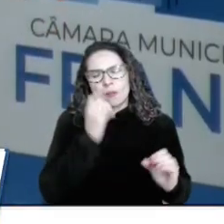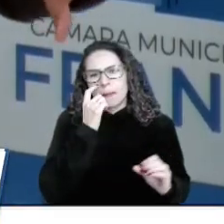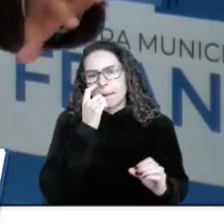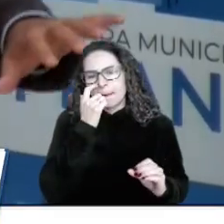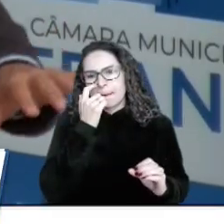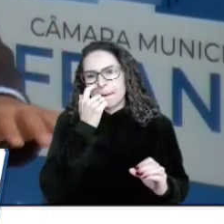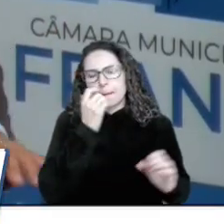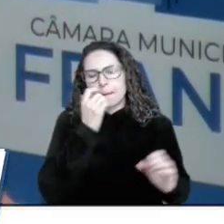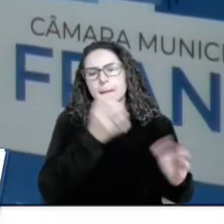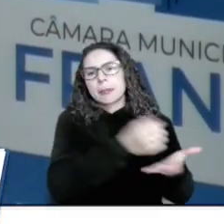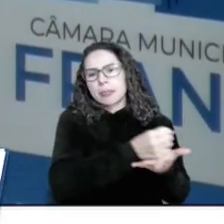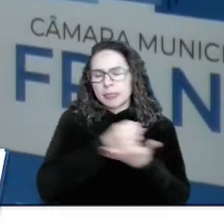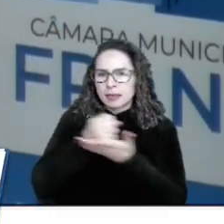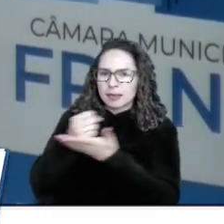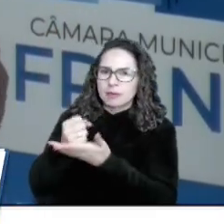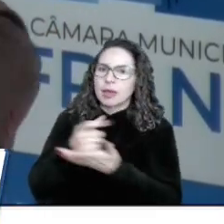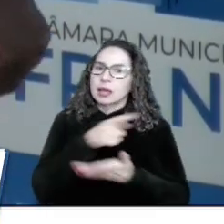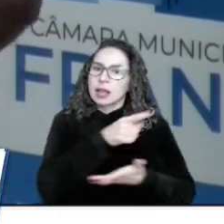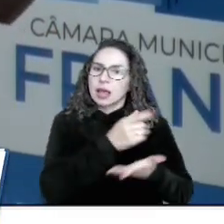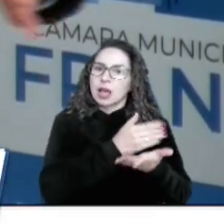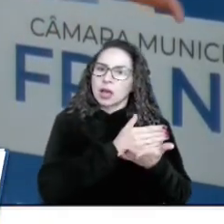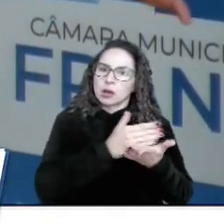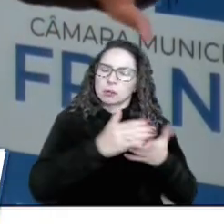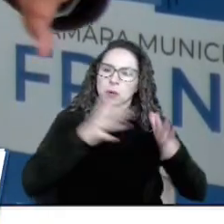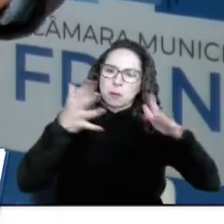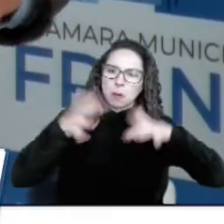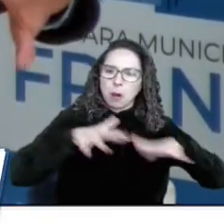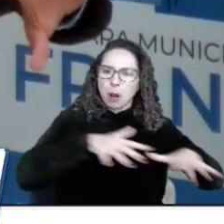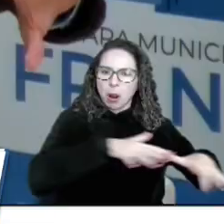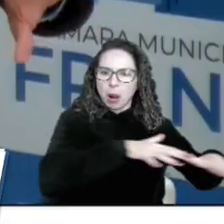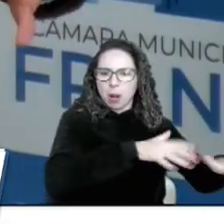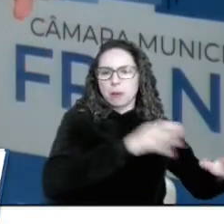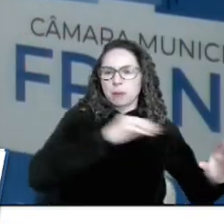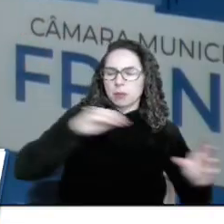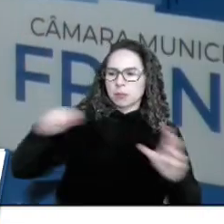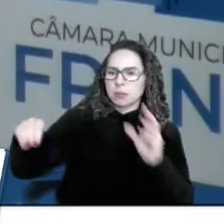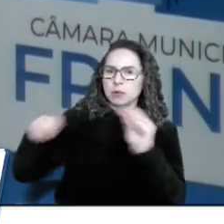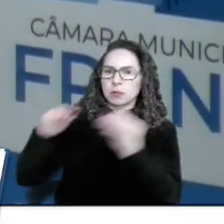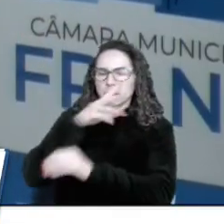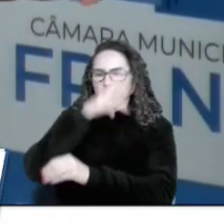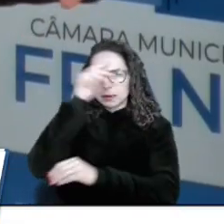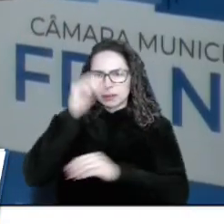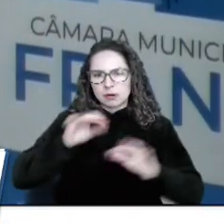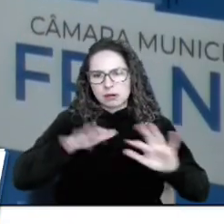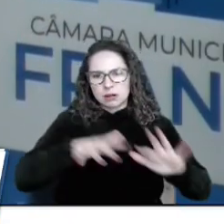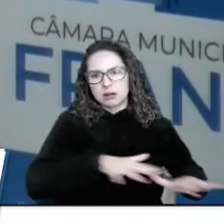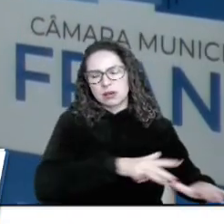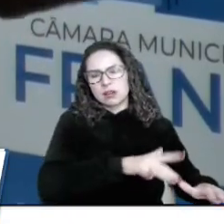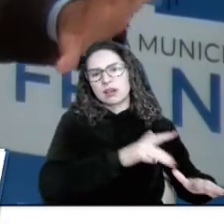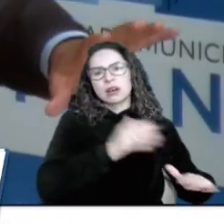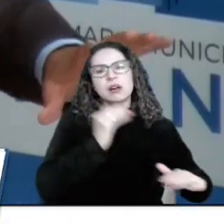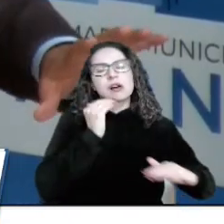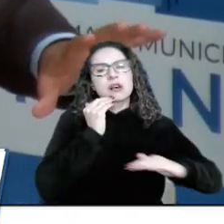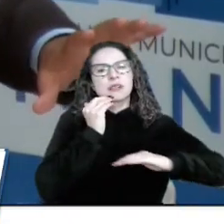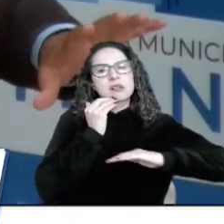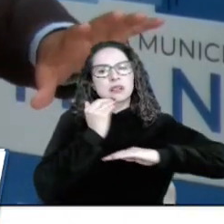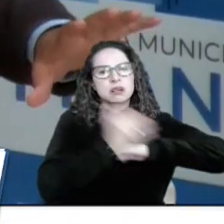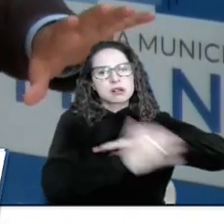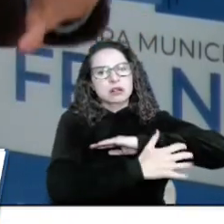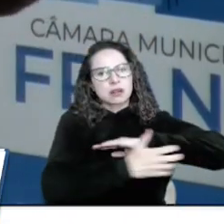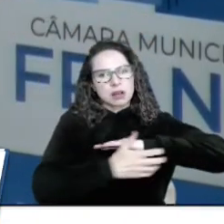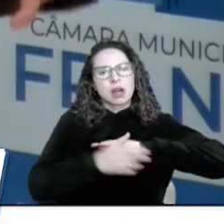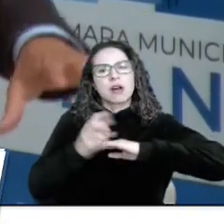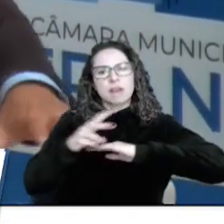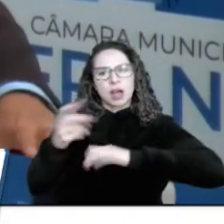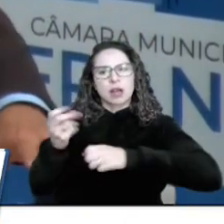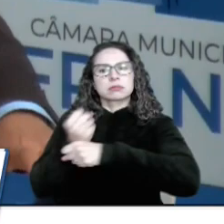E nisso lá já passou a máquina e derrubou. Enquanto eles foram mudando, a prefeitura mudou. Se é um favelão, mas é de alvenaria. Mas